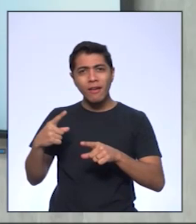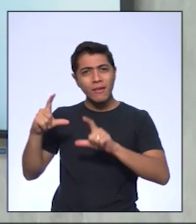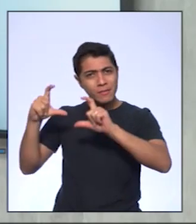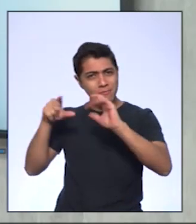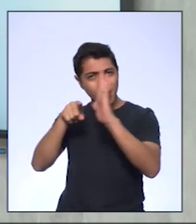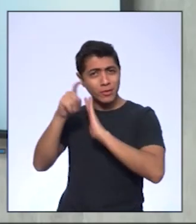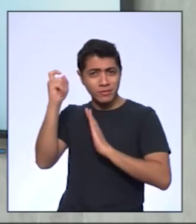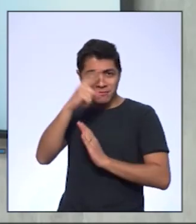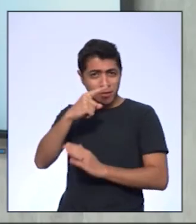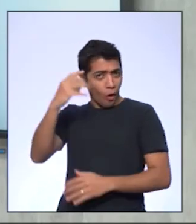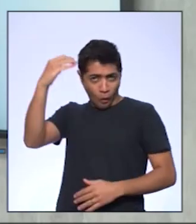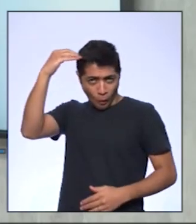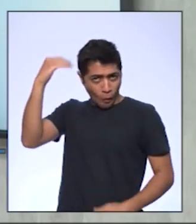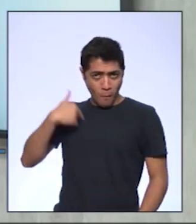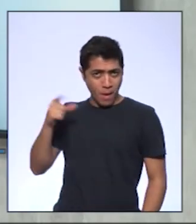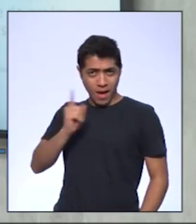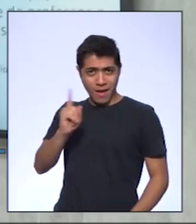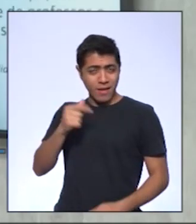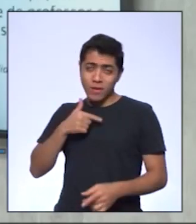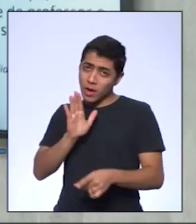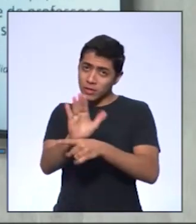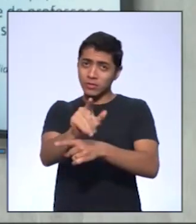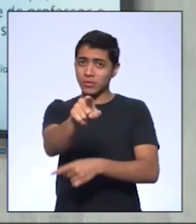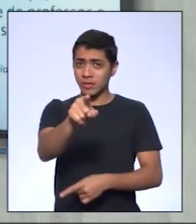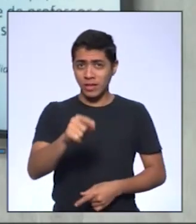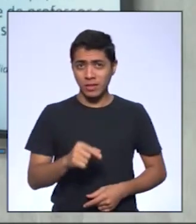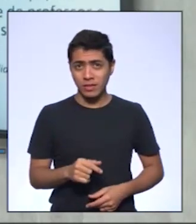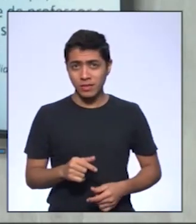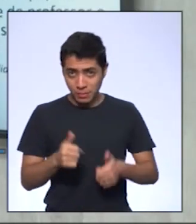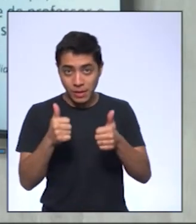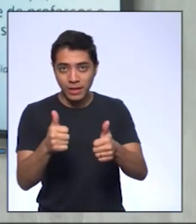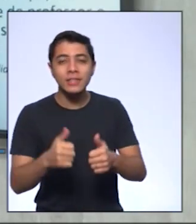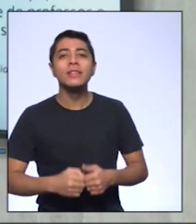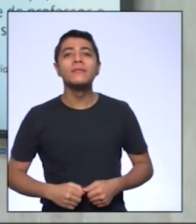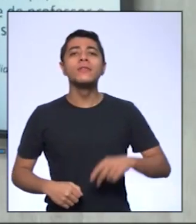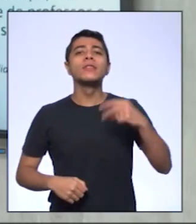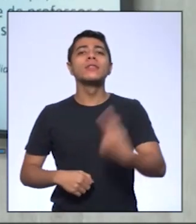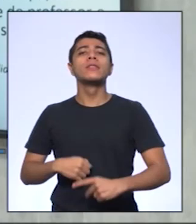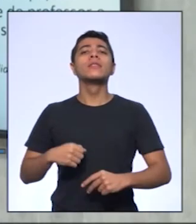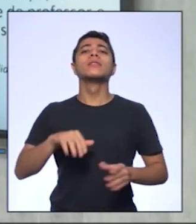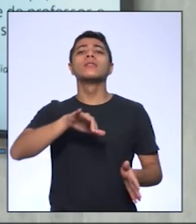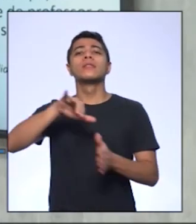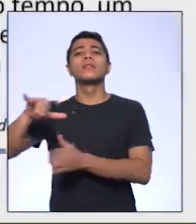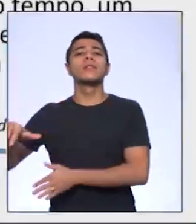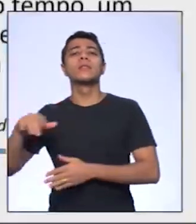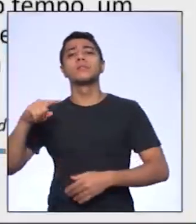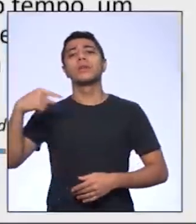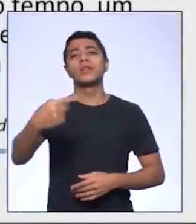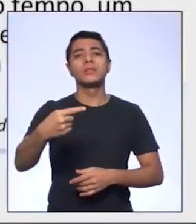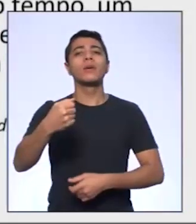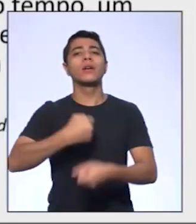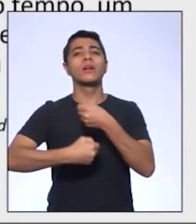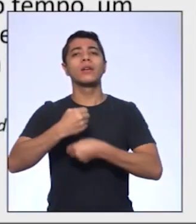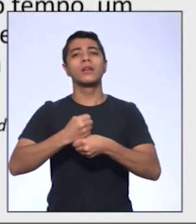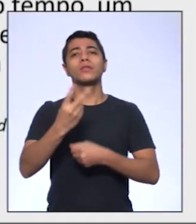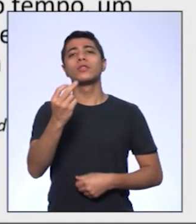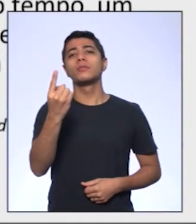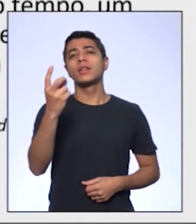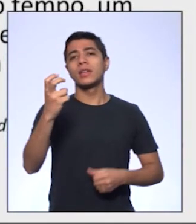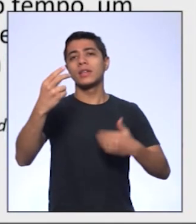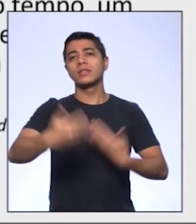xinga não, tô te ajudando. Beleza? Gente, próxima questão. Vamos lá, Enem 2015. Vamos pro slide, então. Vai pra lá.